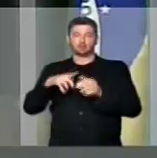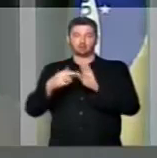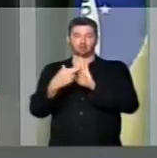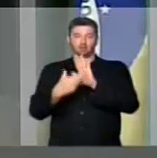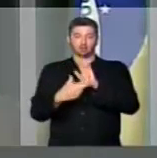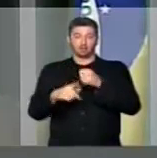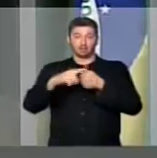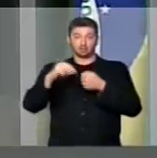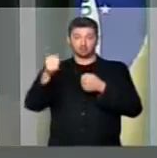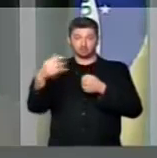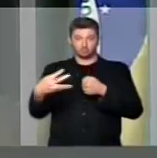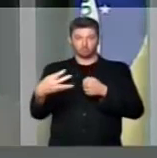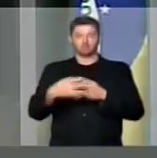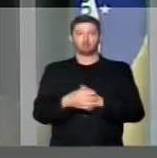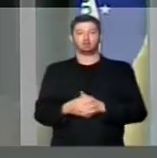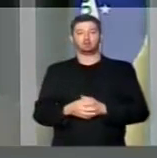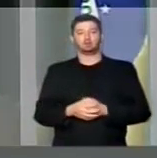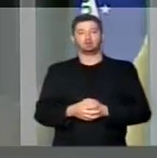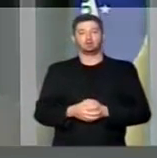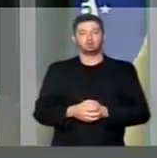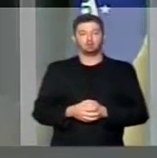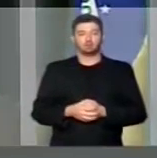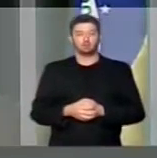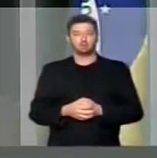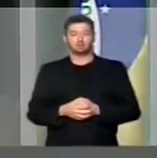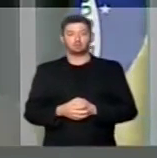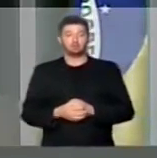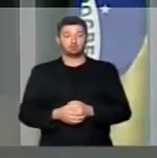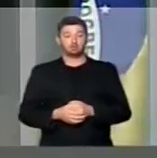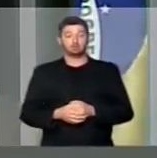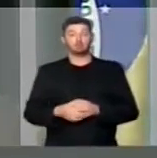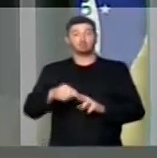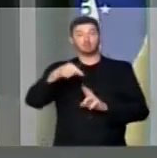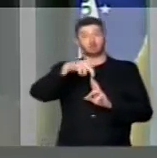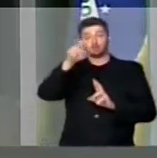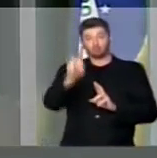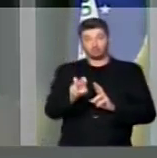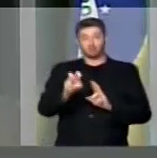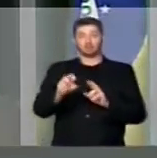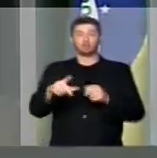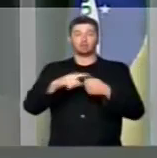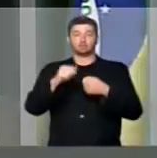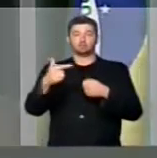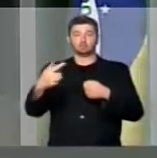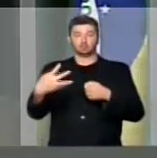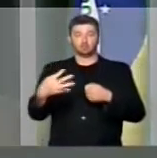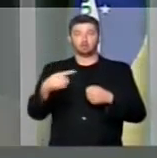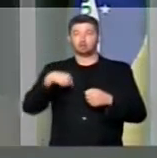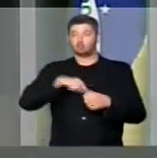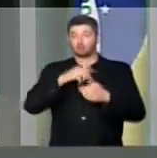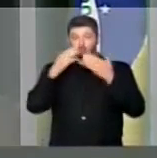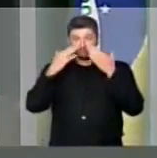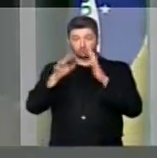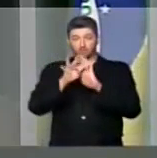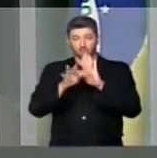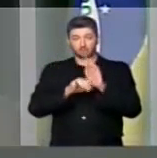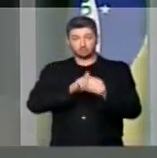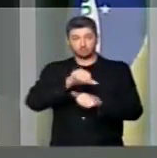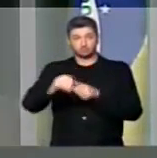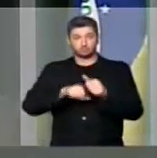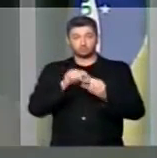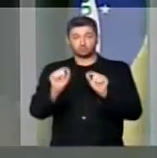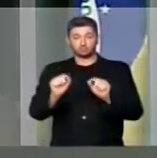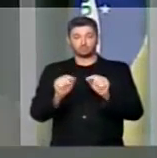do artigo 14º do presente projeto. No parágrafo 5º do artigo 24, apresentamos alteração do texto